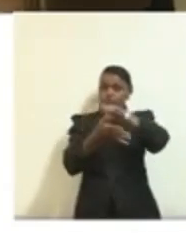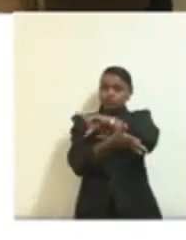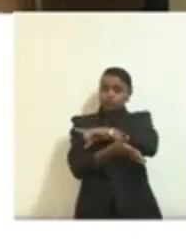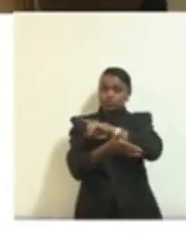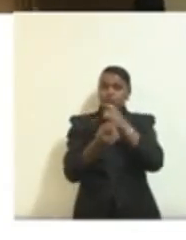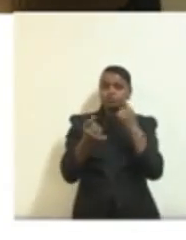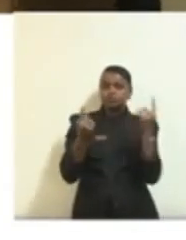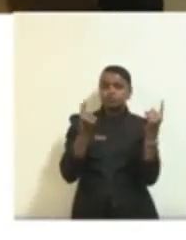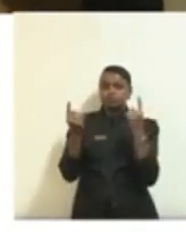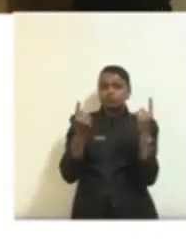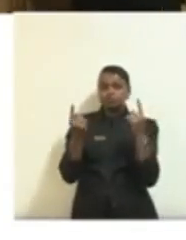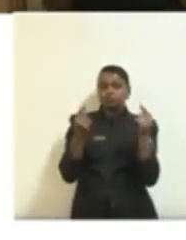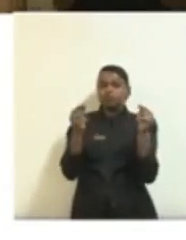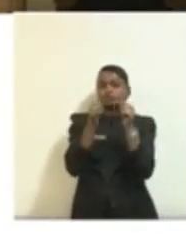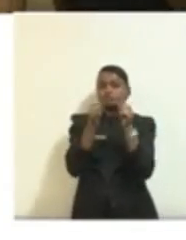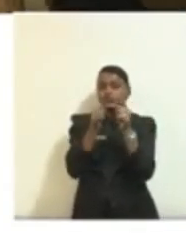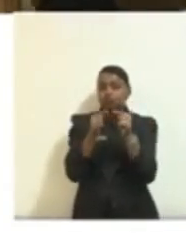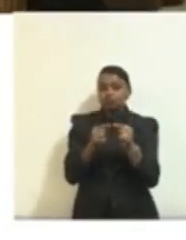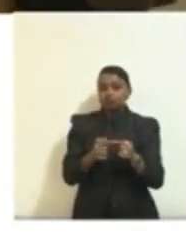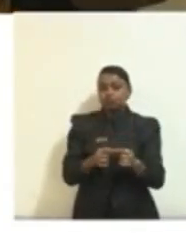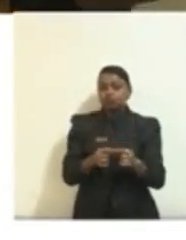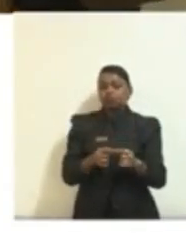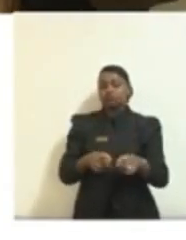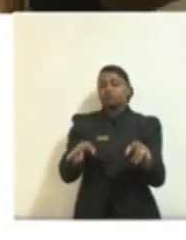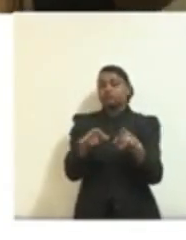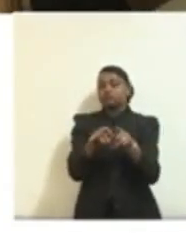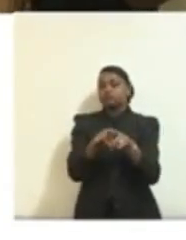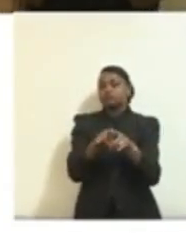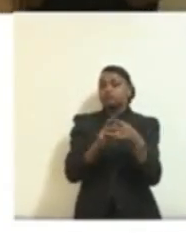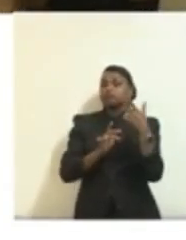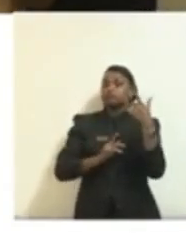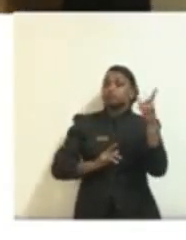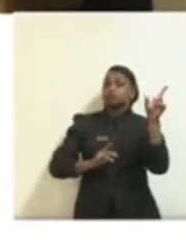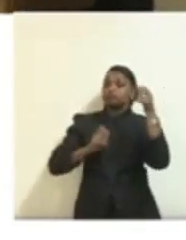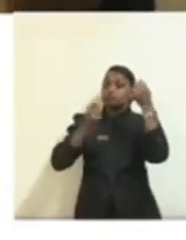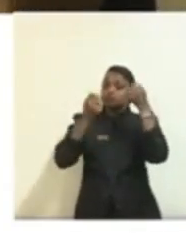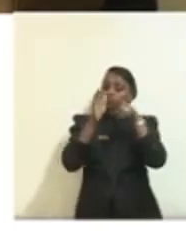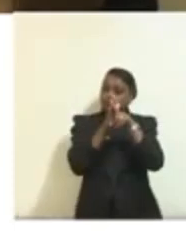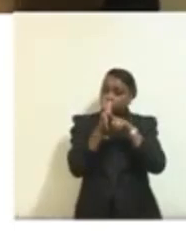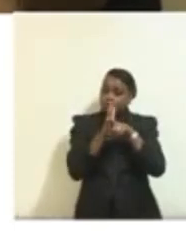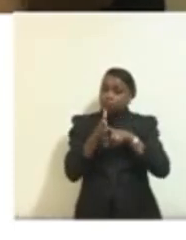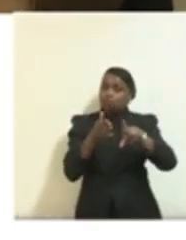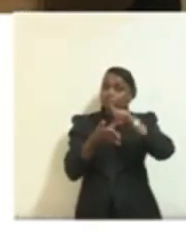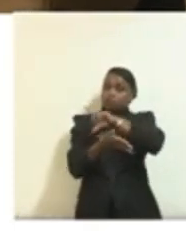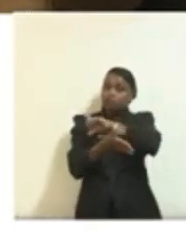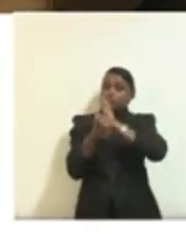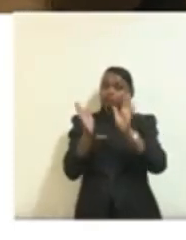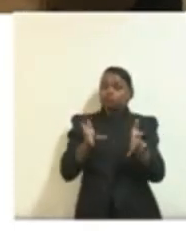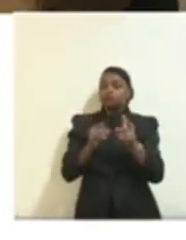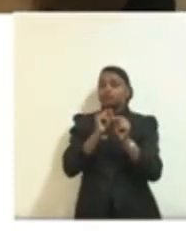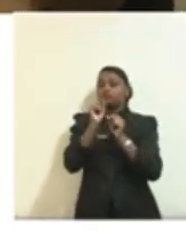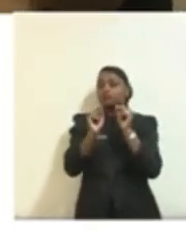Né? Tem um outro aspecto também que nós avaliamos, isso em campo, que é